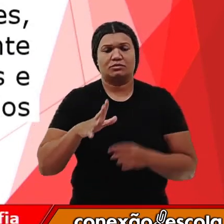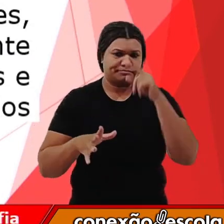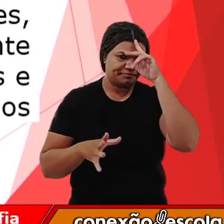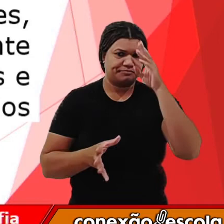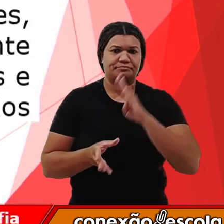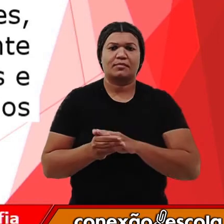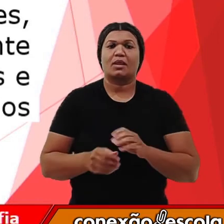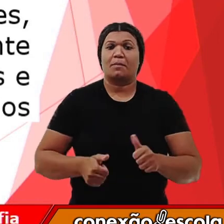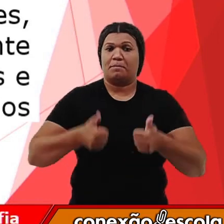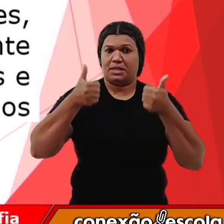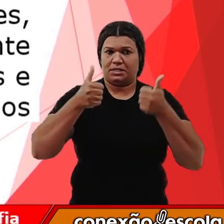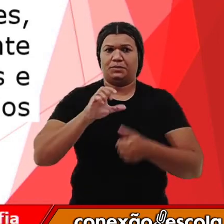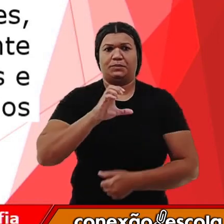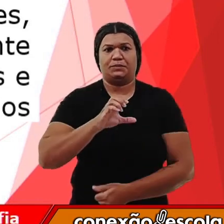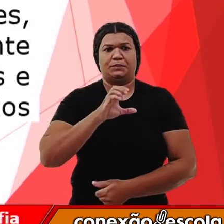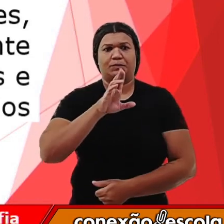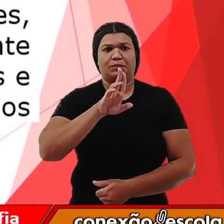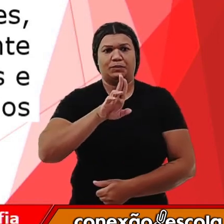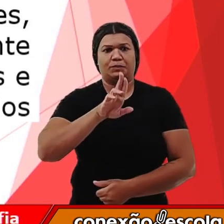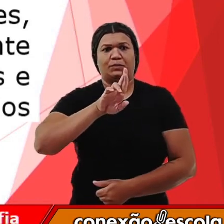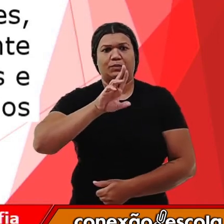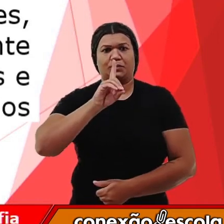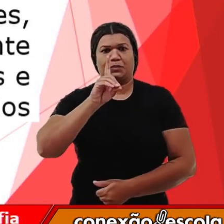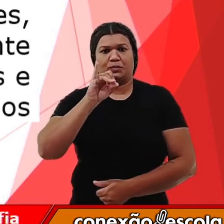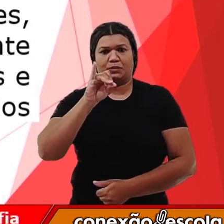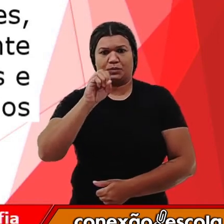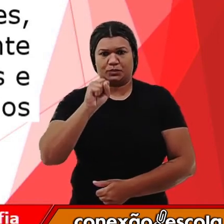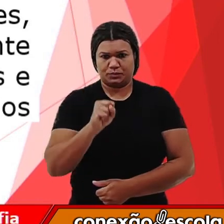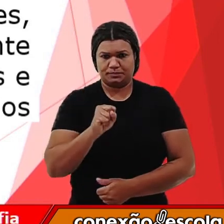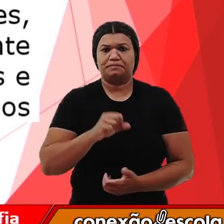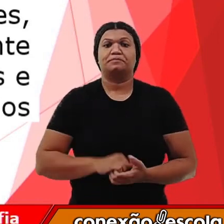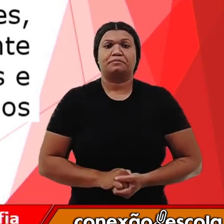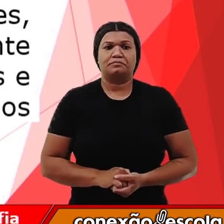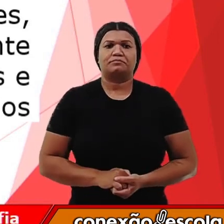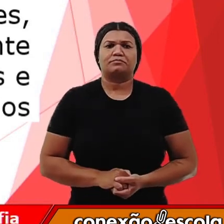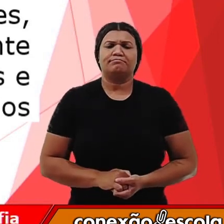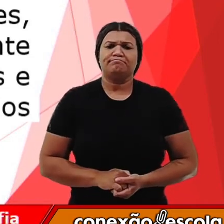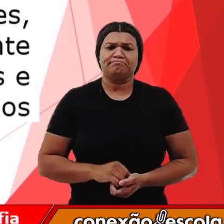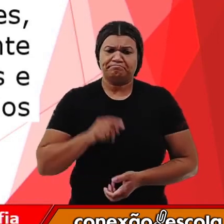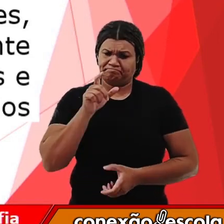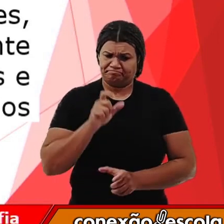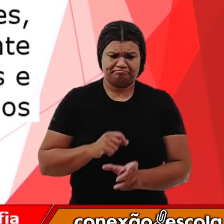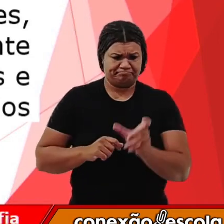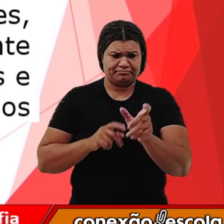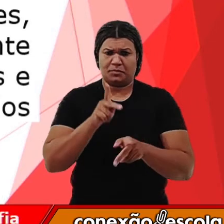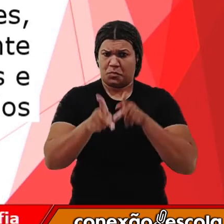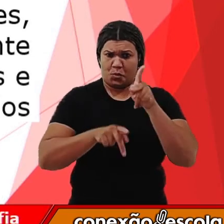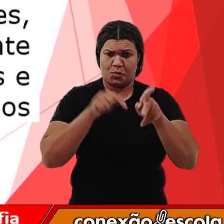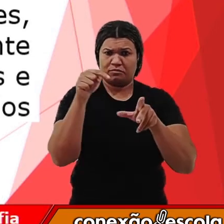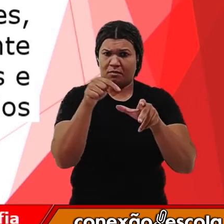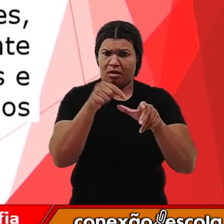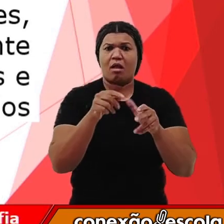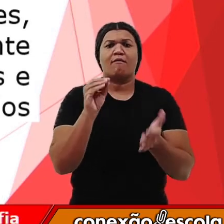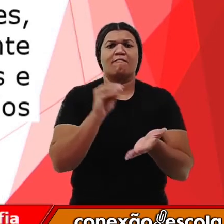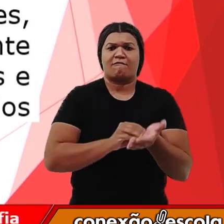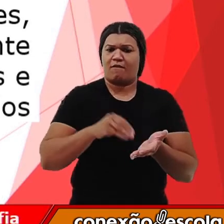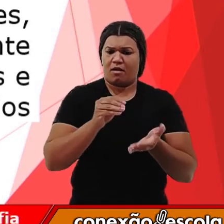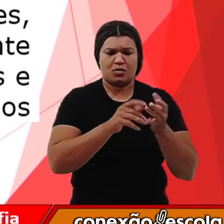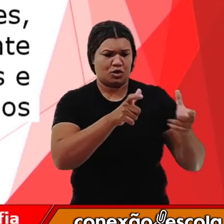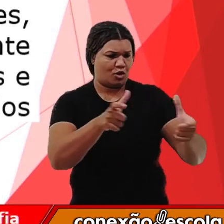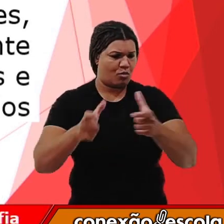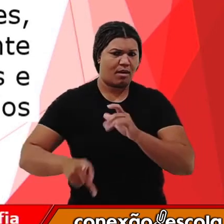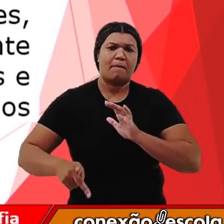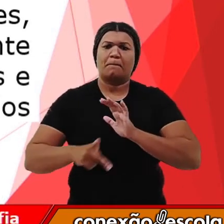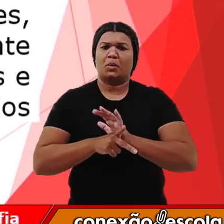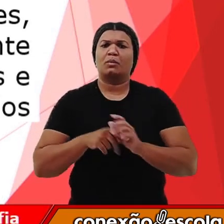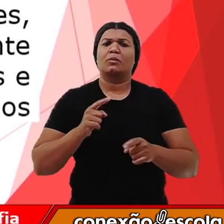questão dos curdos. Nós compreendemos que aos curdos falta um território próprio, para que esses possam formar o seu